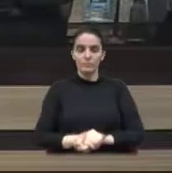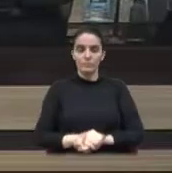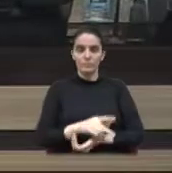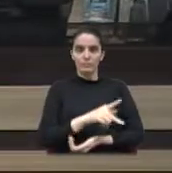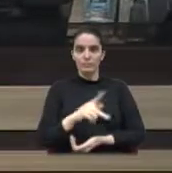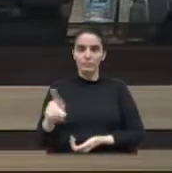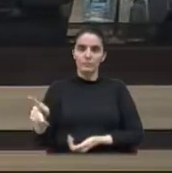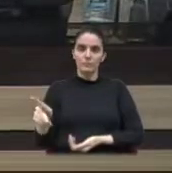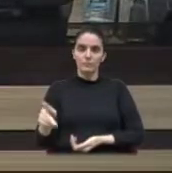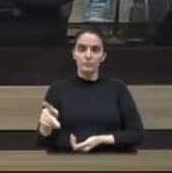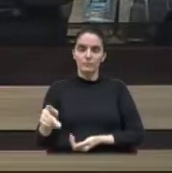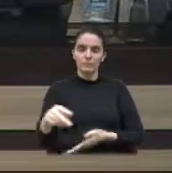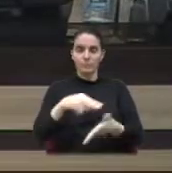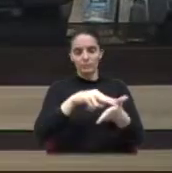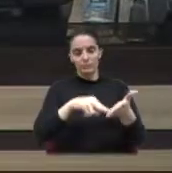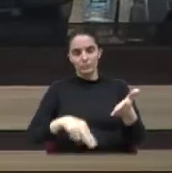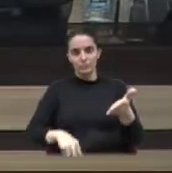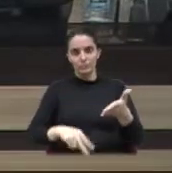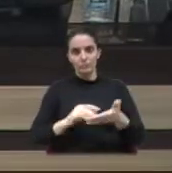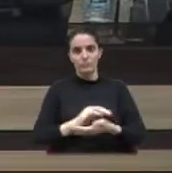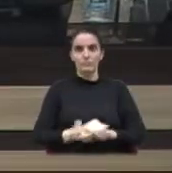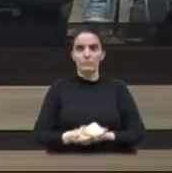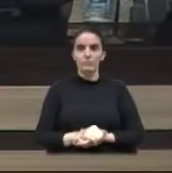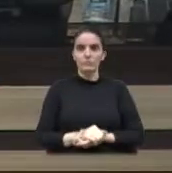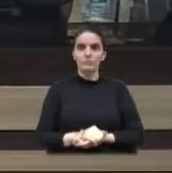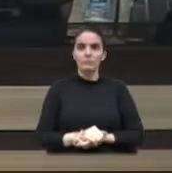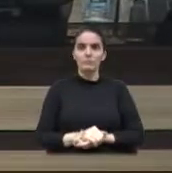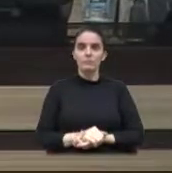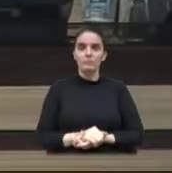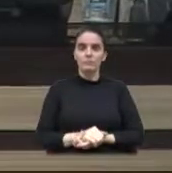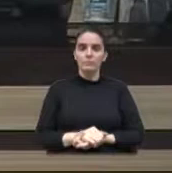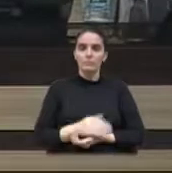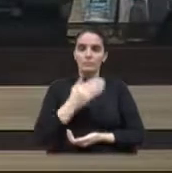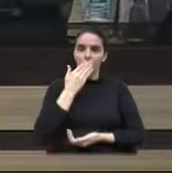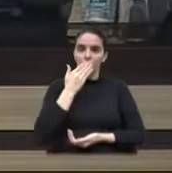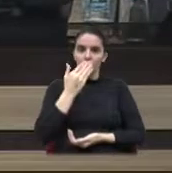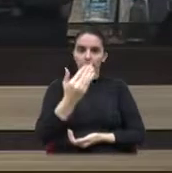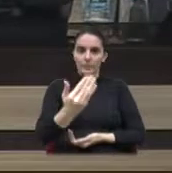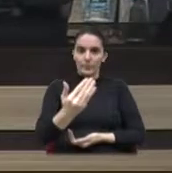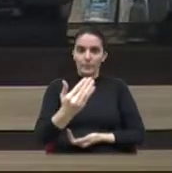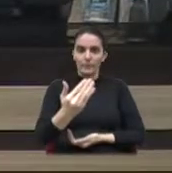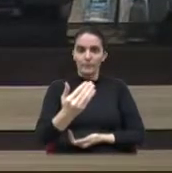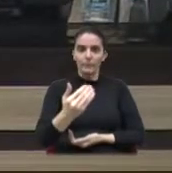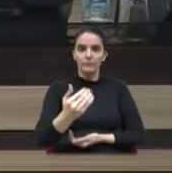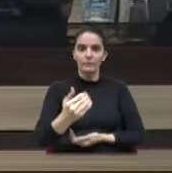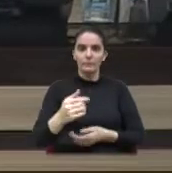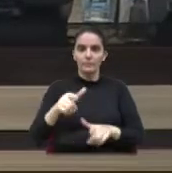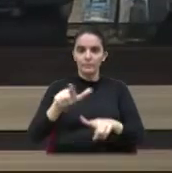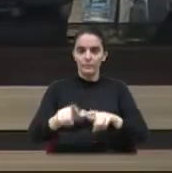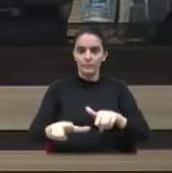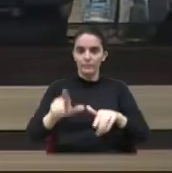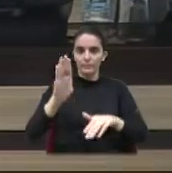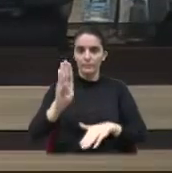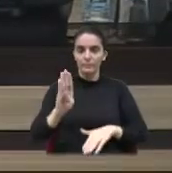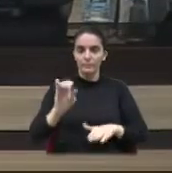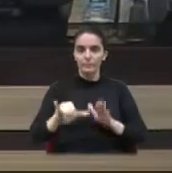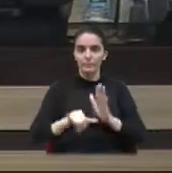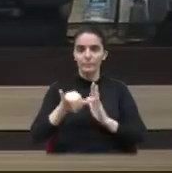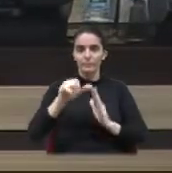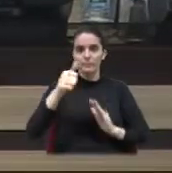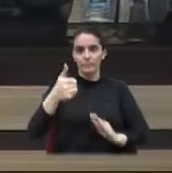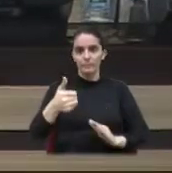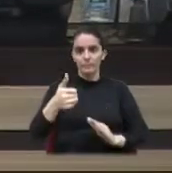tem matéria a ser lida. Pois não? Requerimento. Requeremos, com fundamento na letra B do inciso 1 do